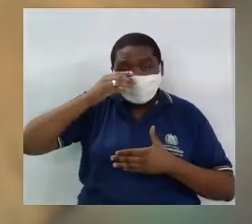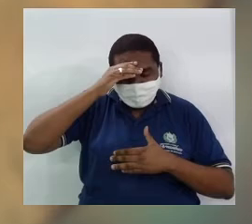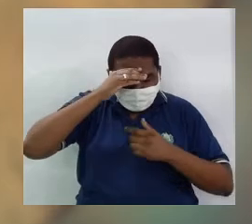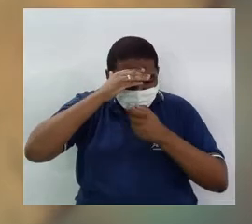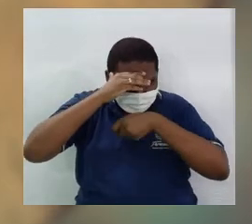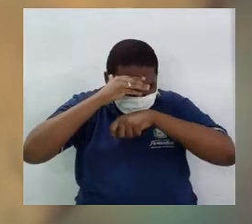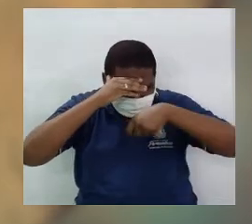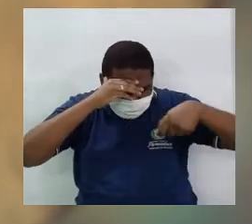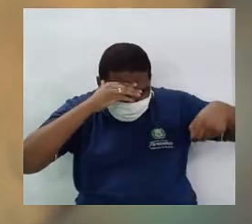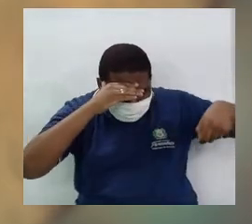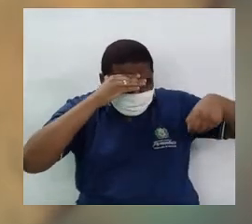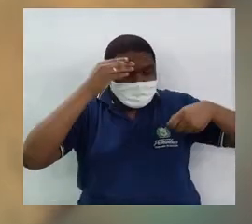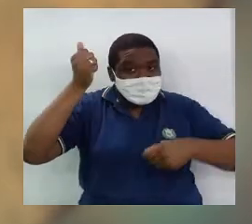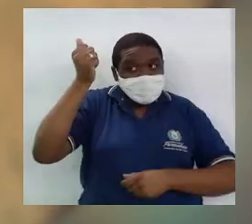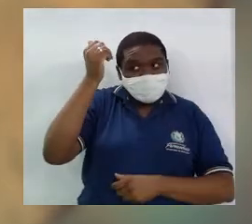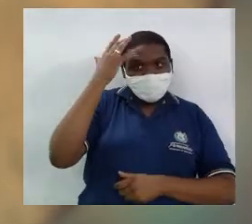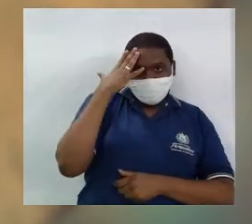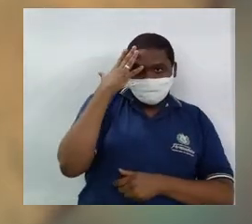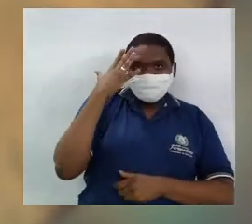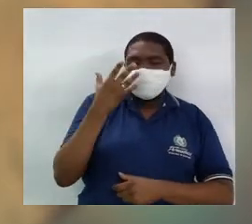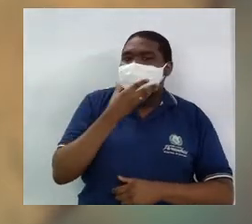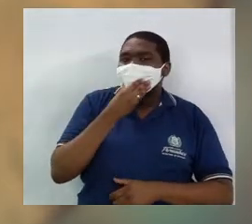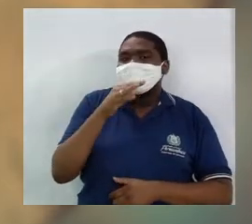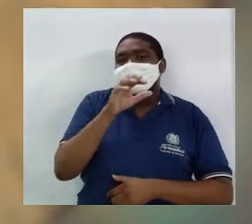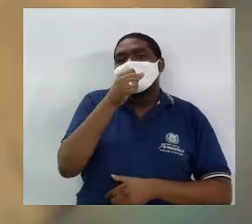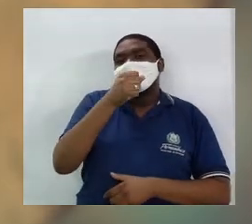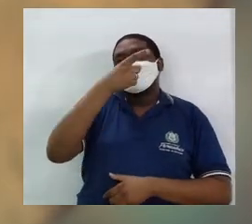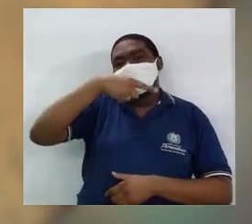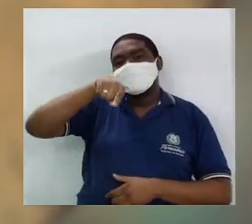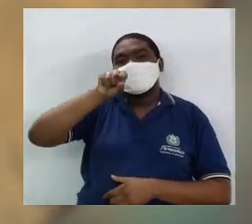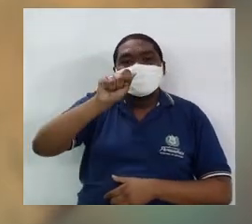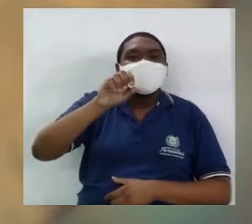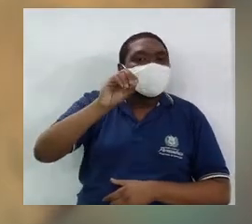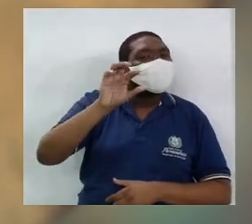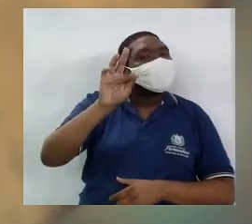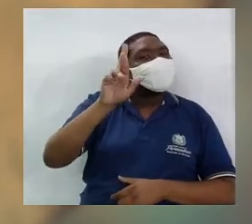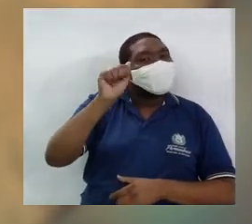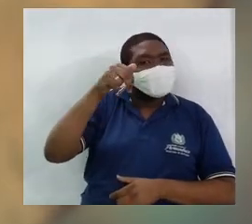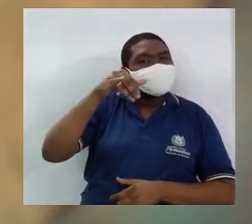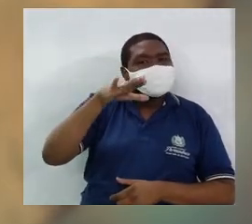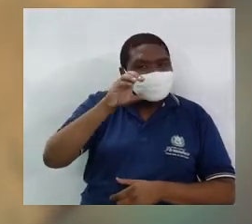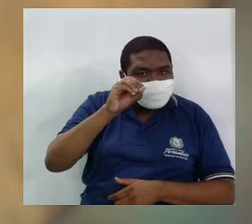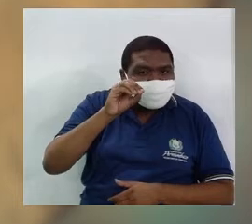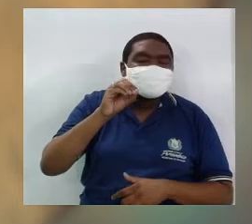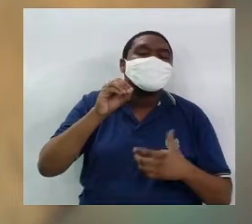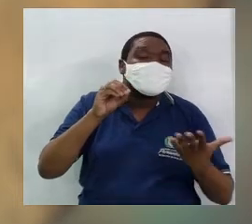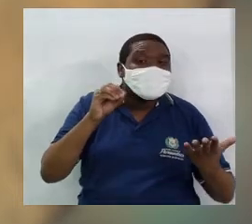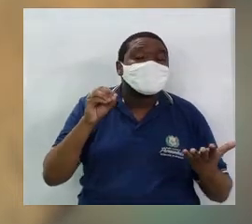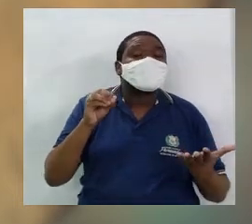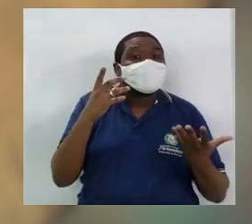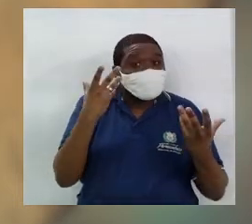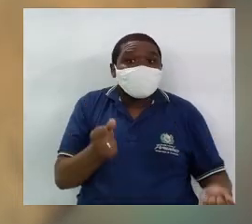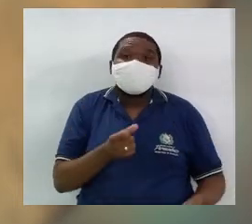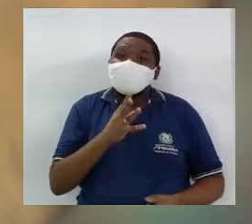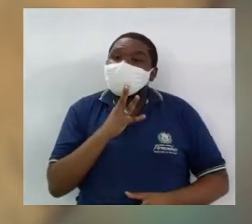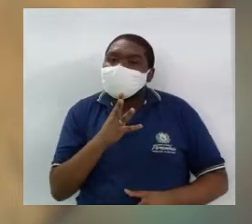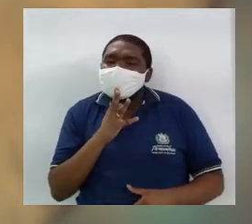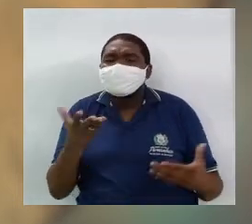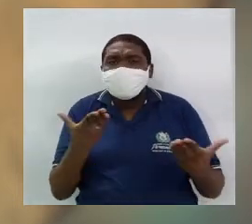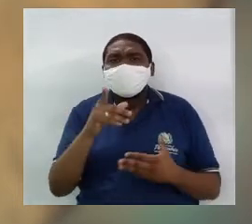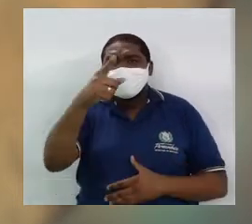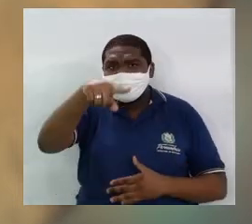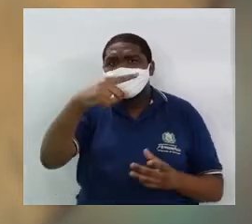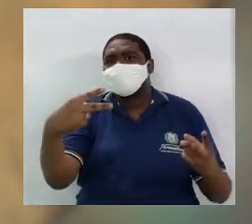Francisco de Assis. Então é importante conhecer sempre. E vamos adiante, vamos conhecer. Olhando para mim